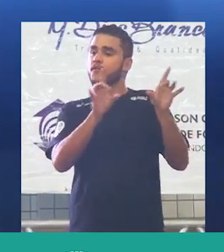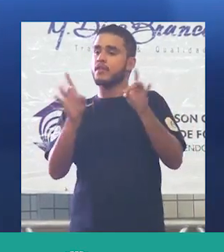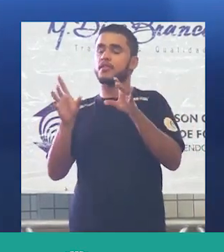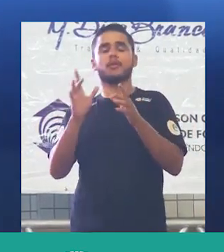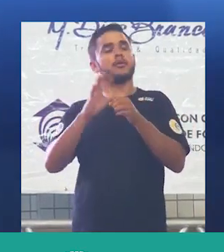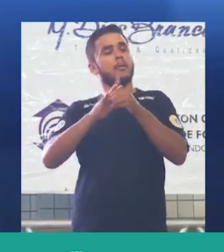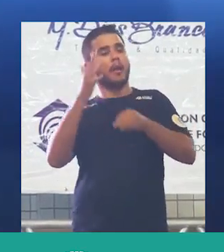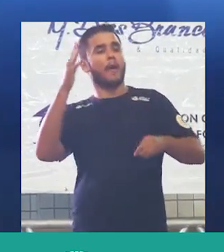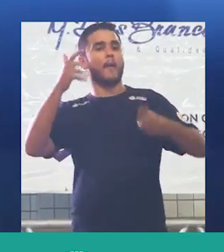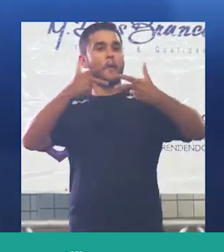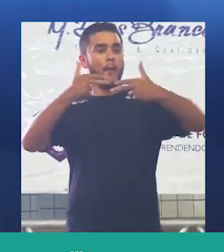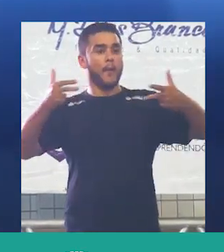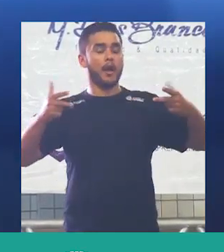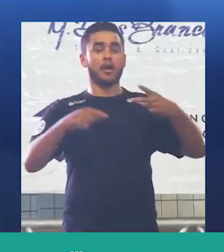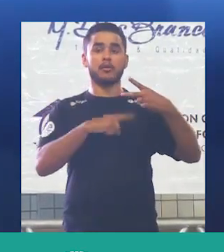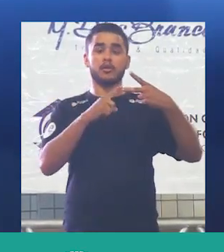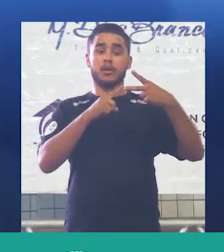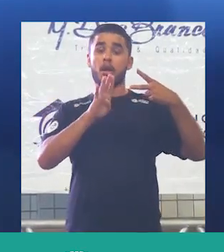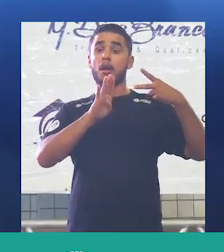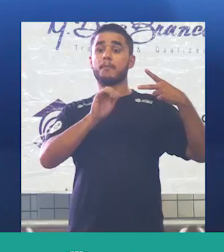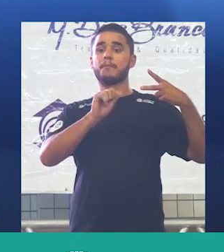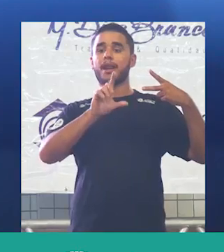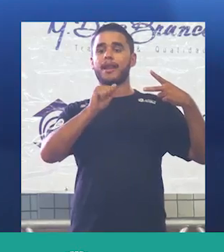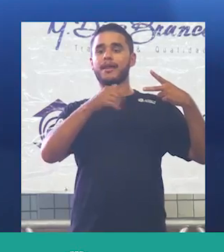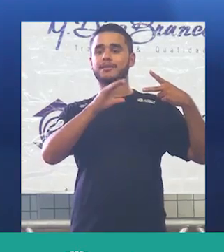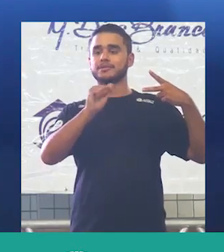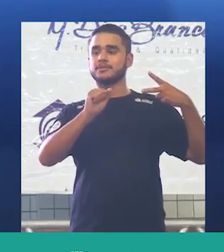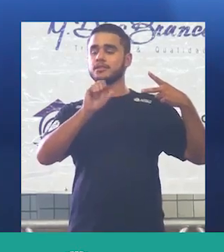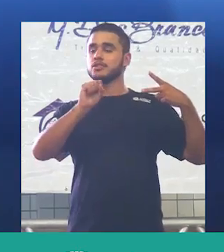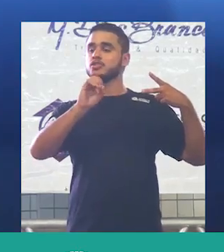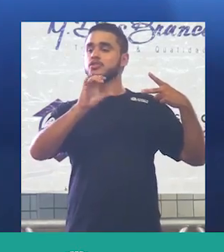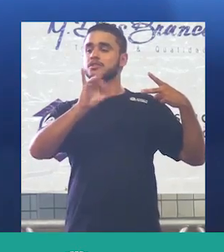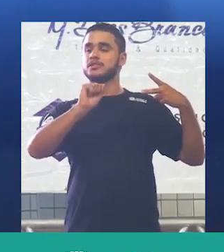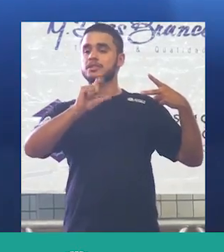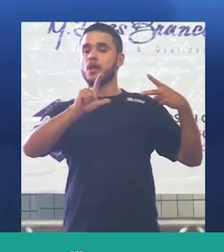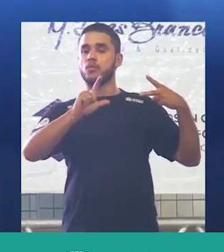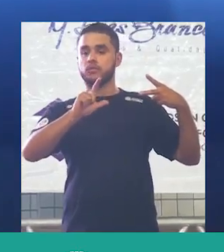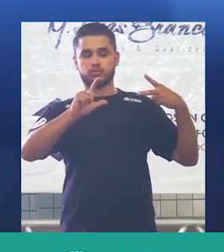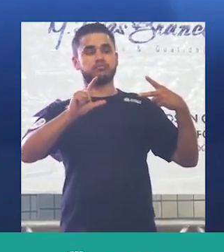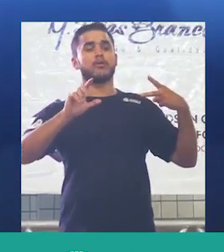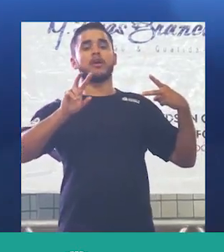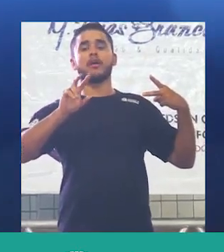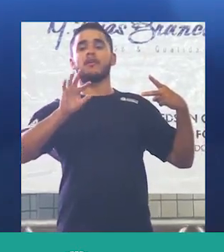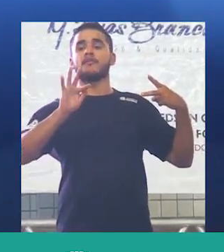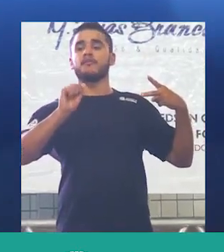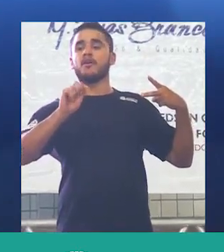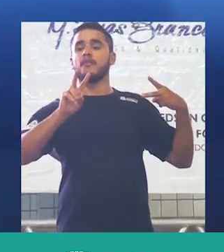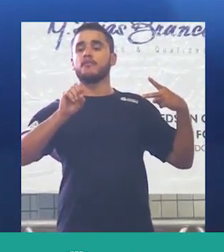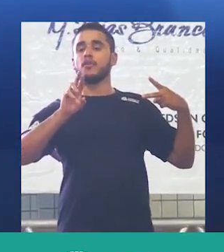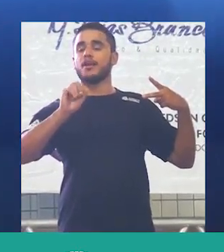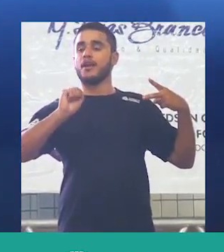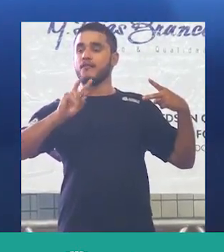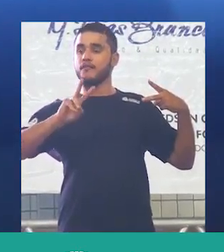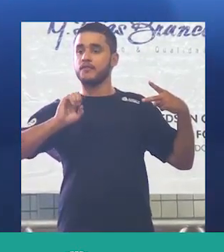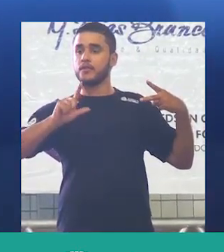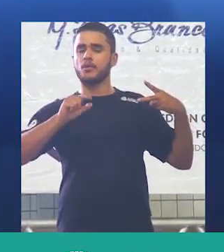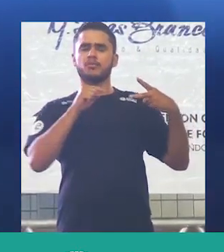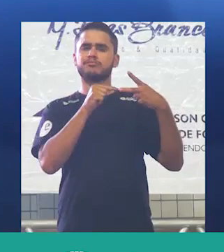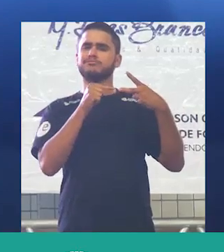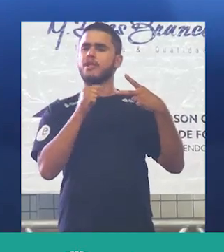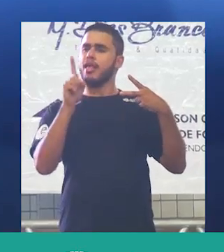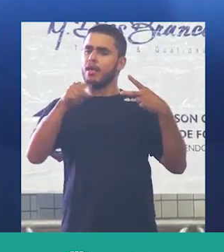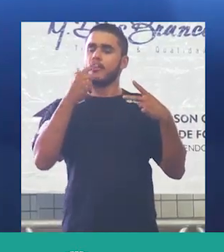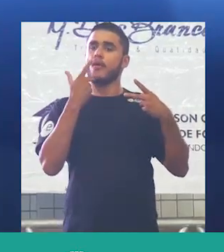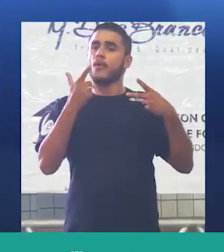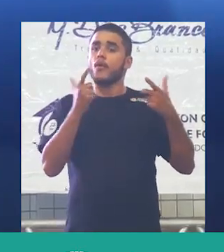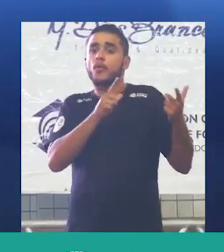comercial favorável? Se eu vender bem mais do que eu compro. Por isso que os europeus vieram para a América em busca de mercado consumidor. E o